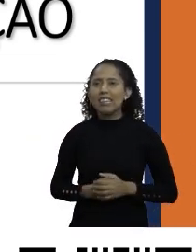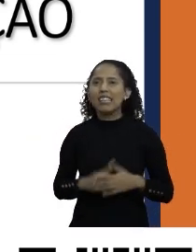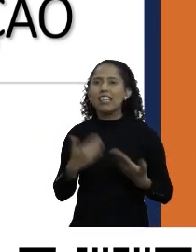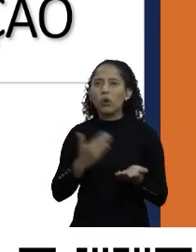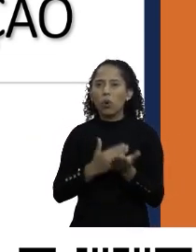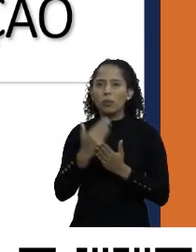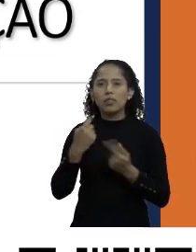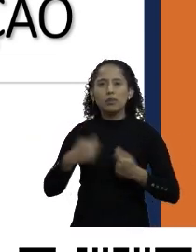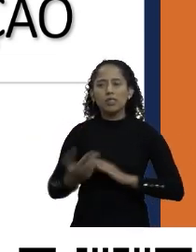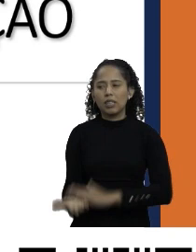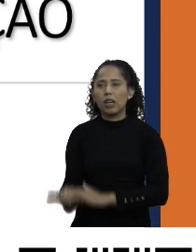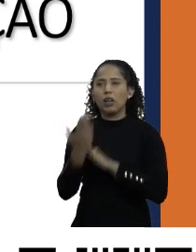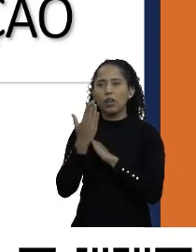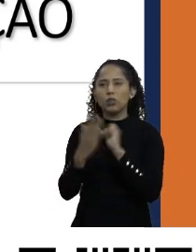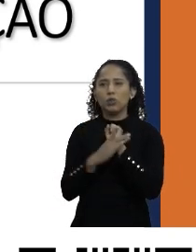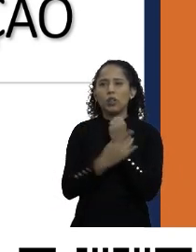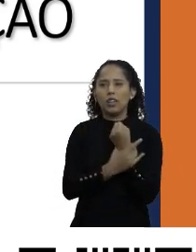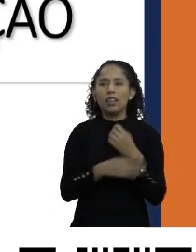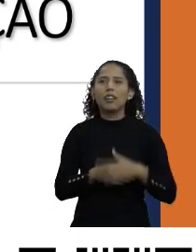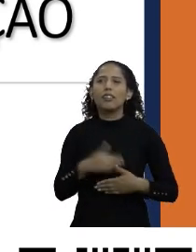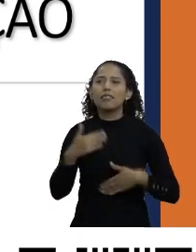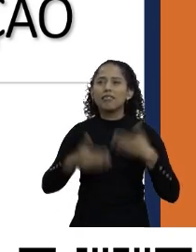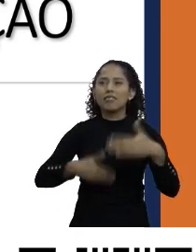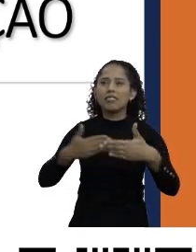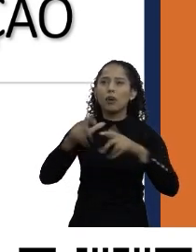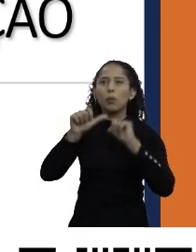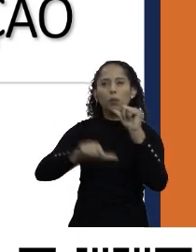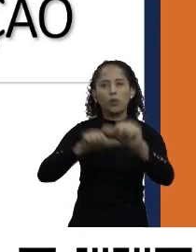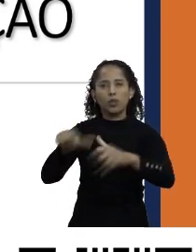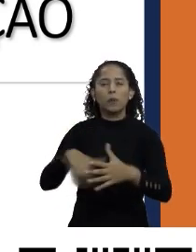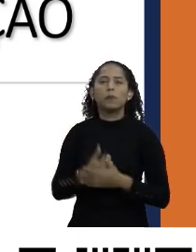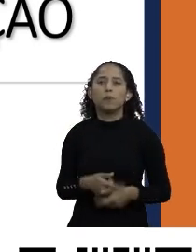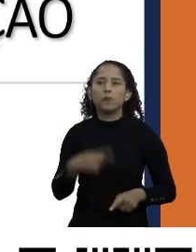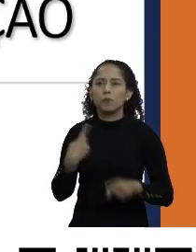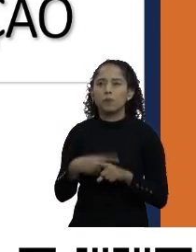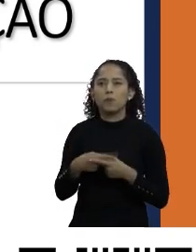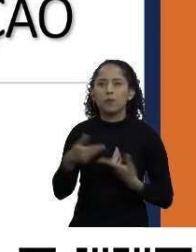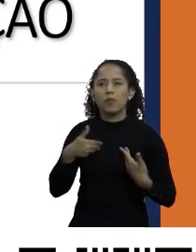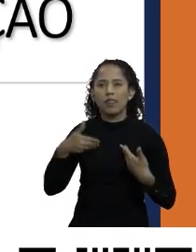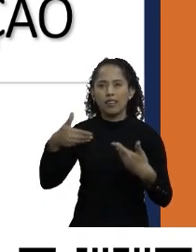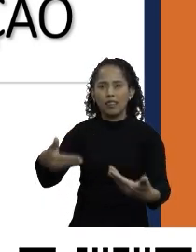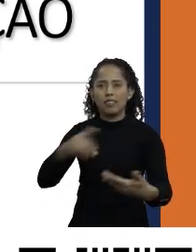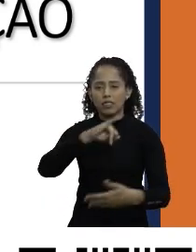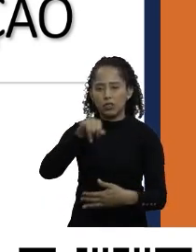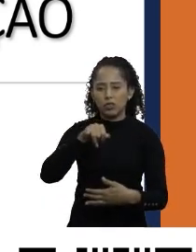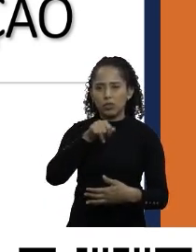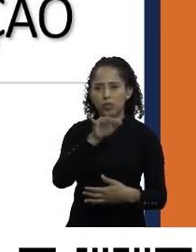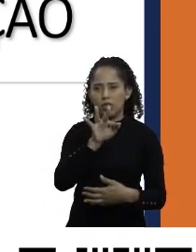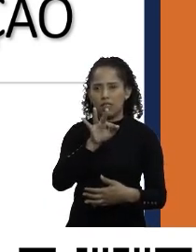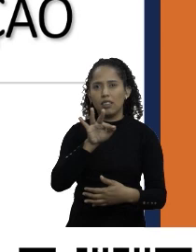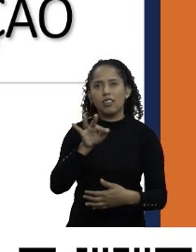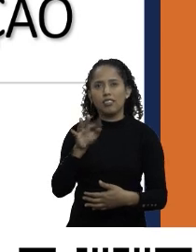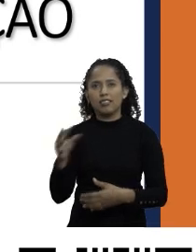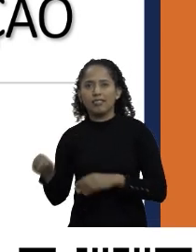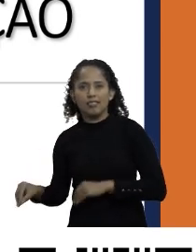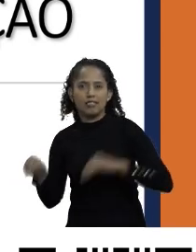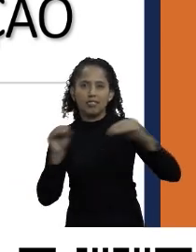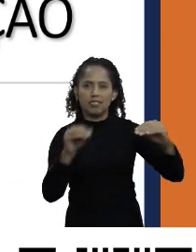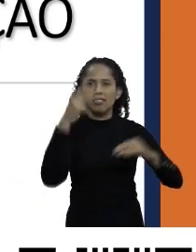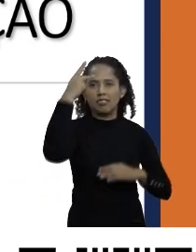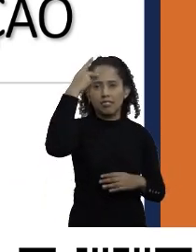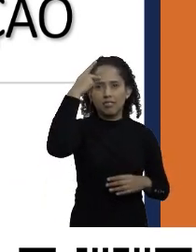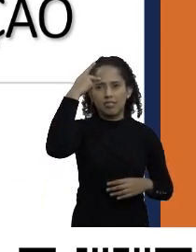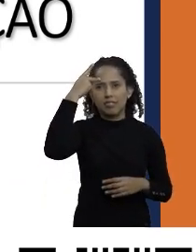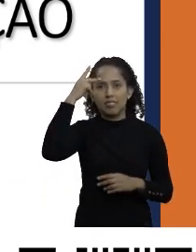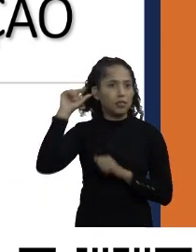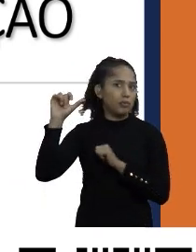muito de confiança. Aí as coisas começaram a mudar, porque eu fui convidado para sair de Juiz de Fora e ir para São Paulo. Uma